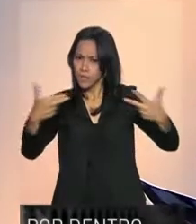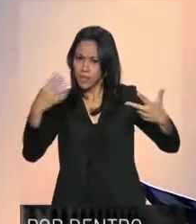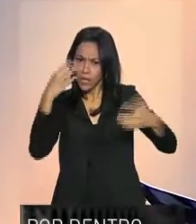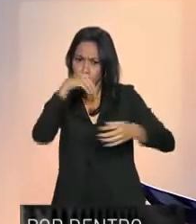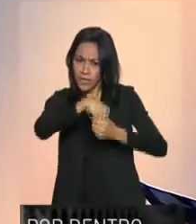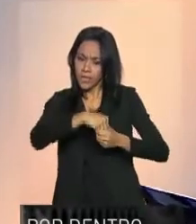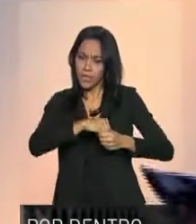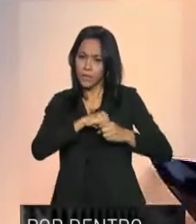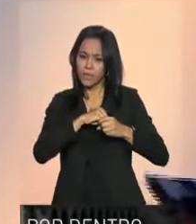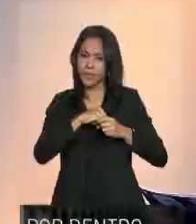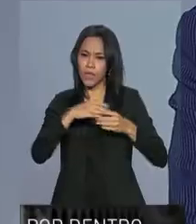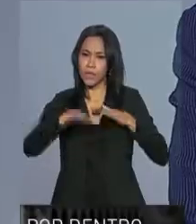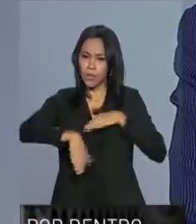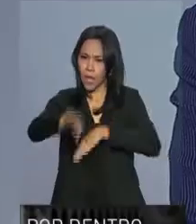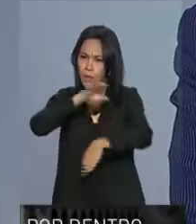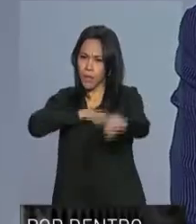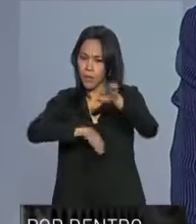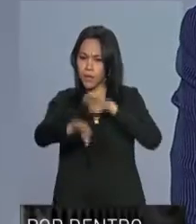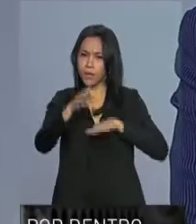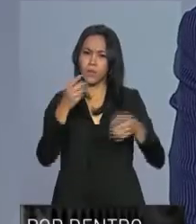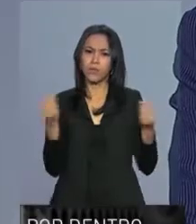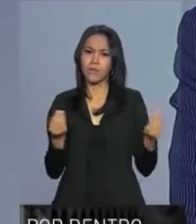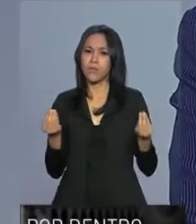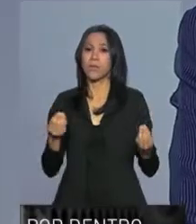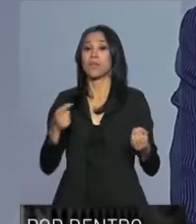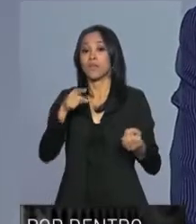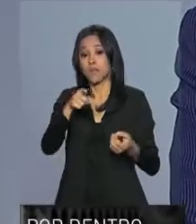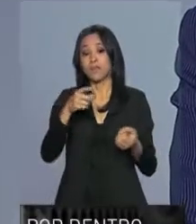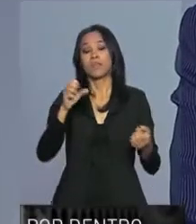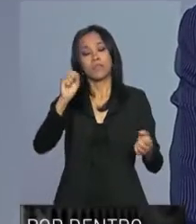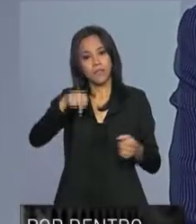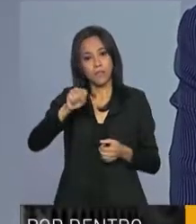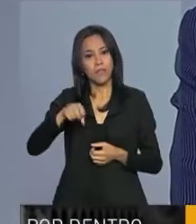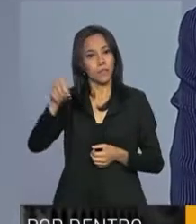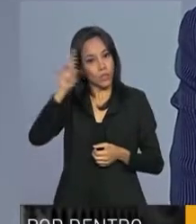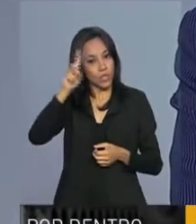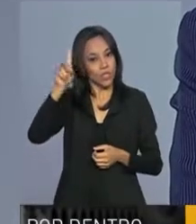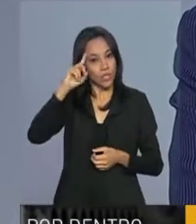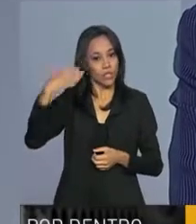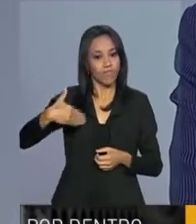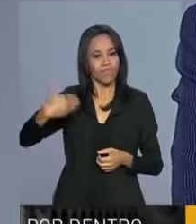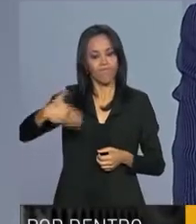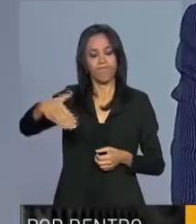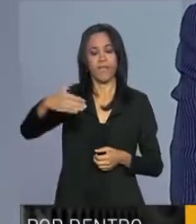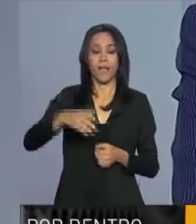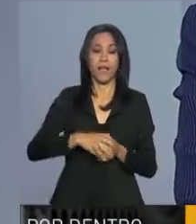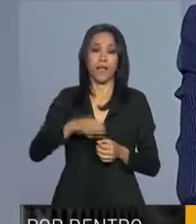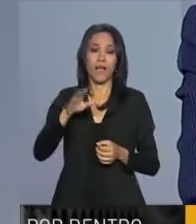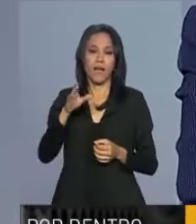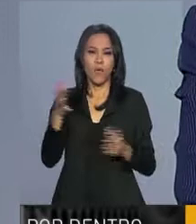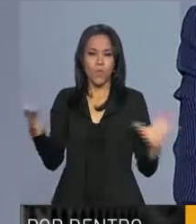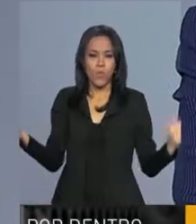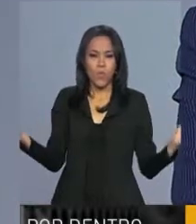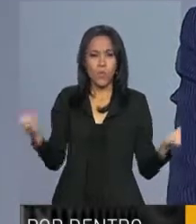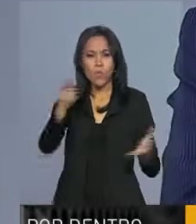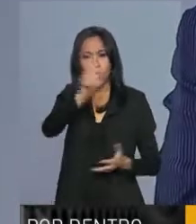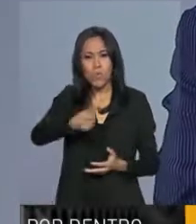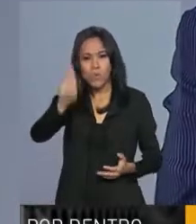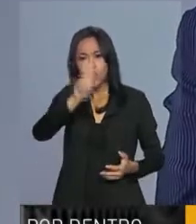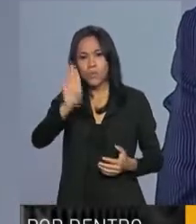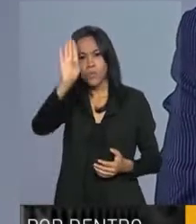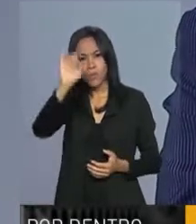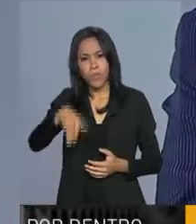ministro com certeza a eficiência energética dia a dia é uma percepção a visão das companhias que são